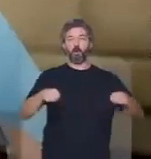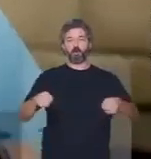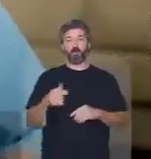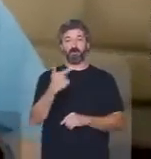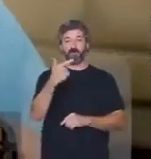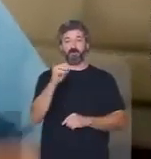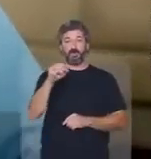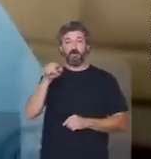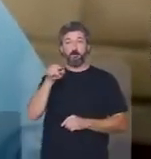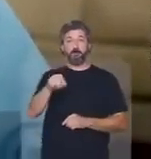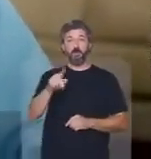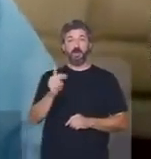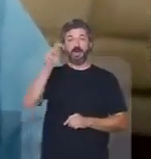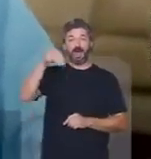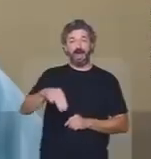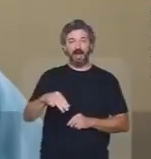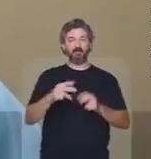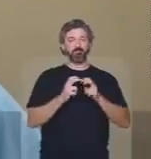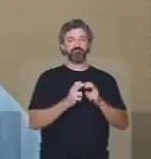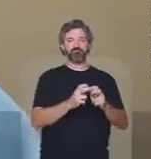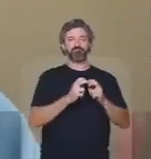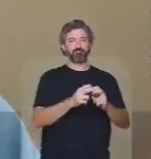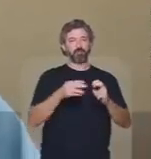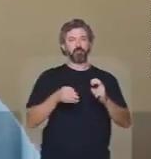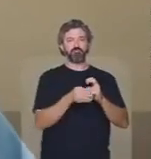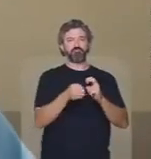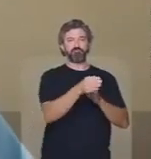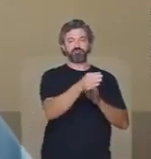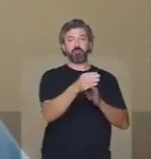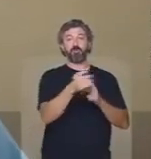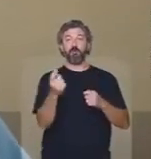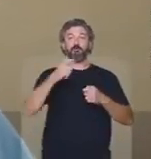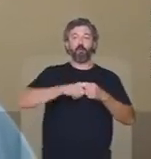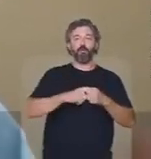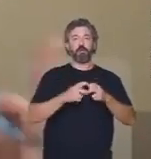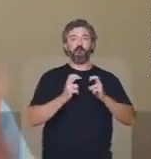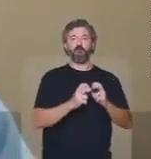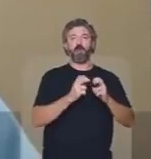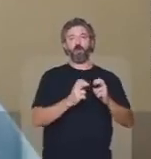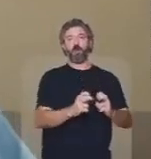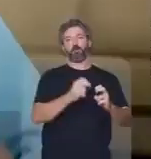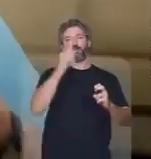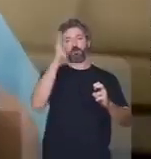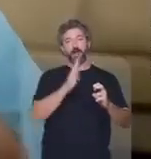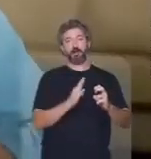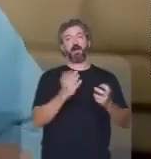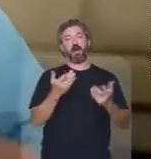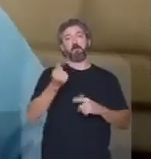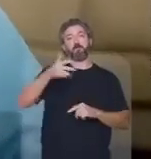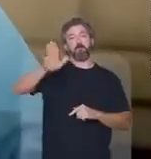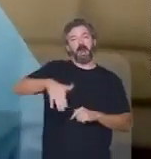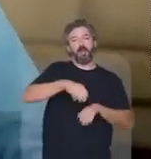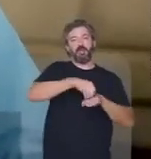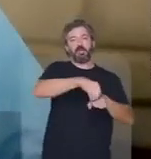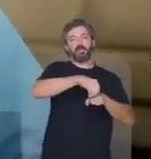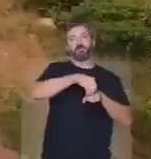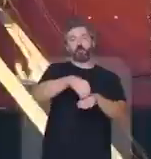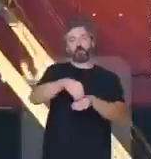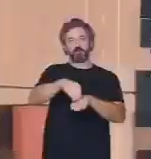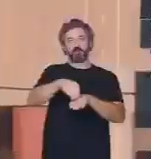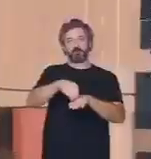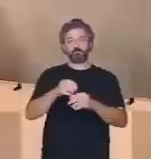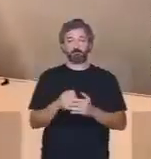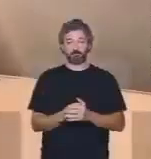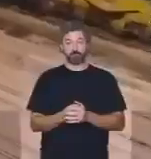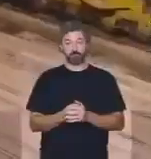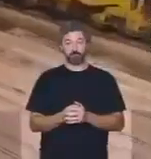mil quilômetros de novos trilhos pelo Brasil. Ou seja, é o ressurgimento do modal ferroviário que vai baratear o que é transportado pelo Brasil. O